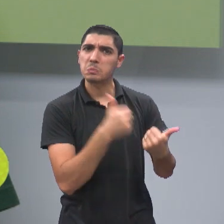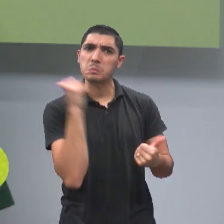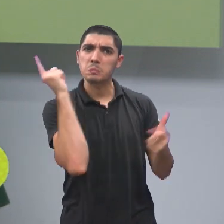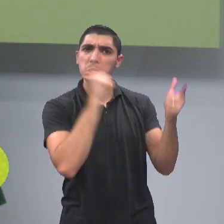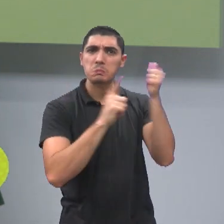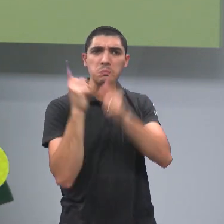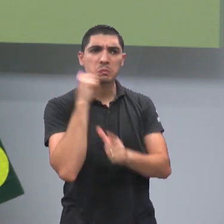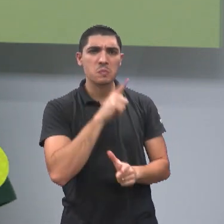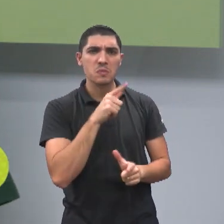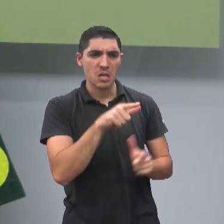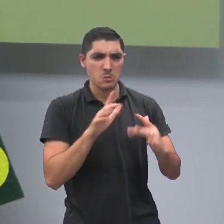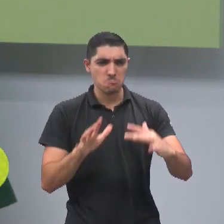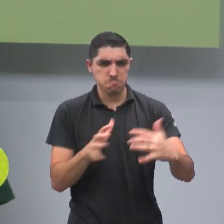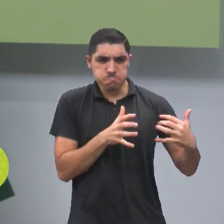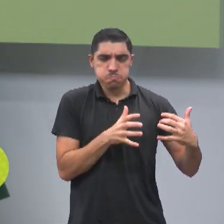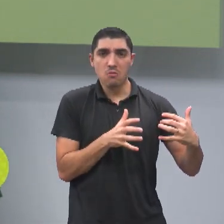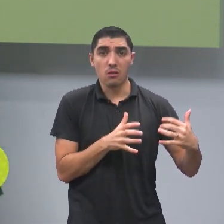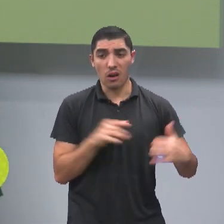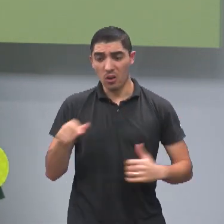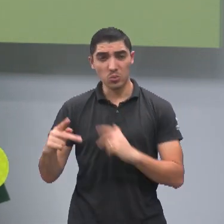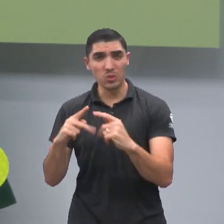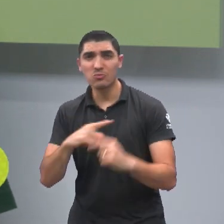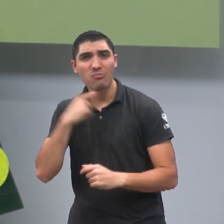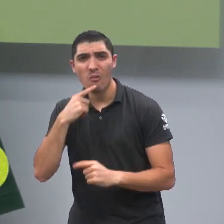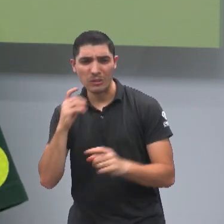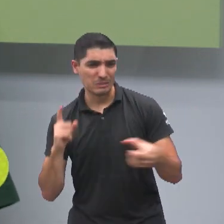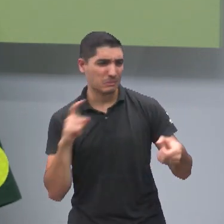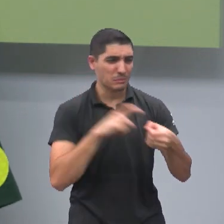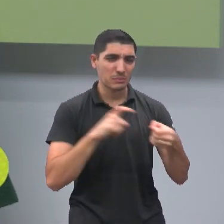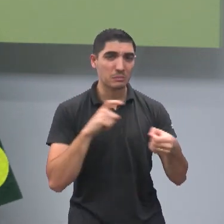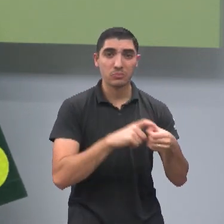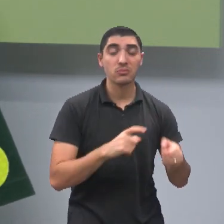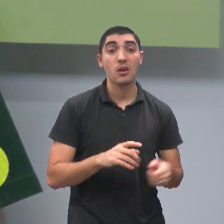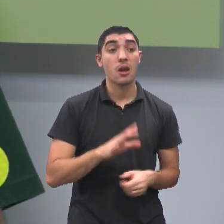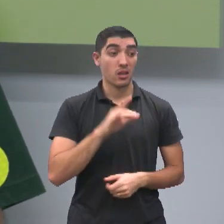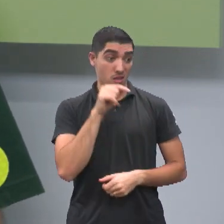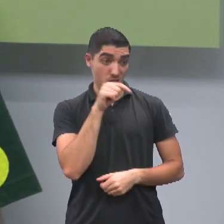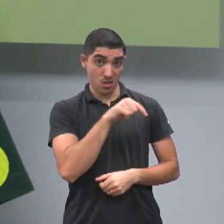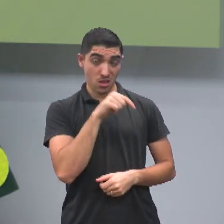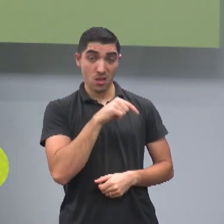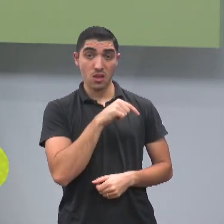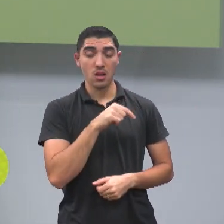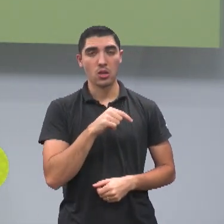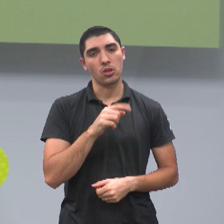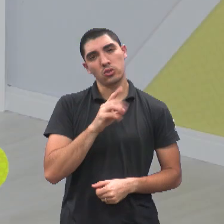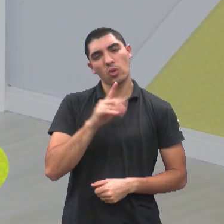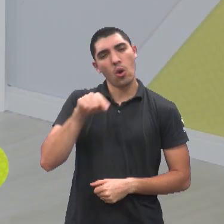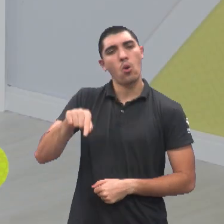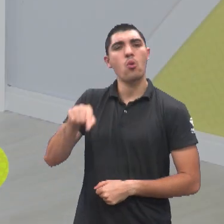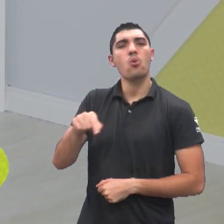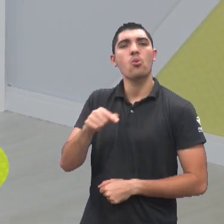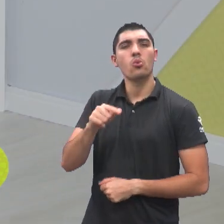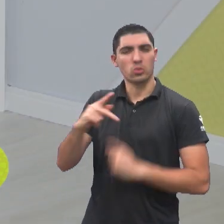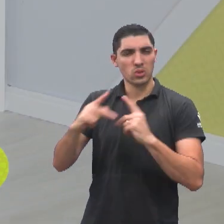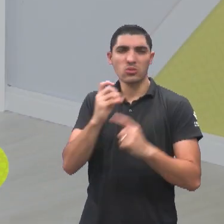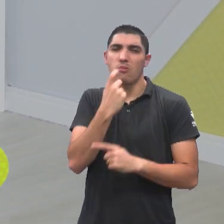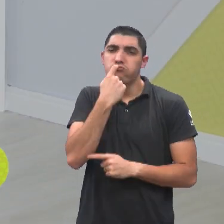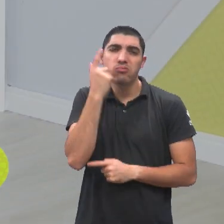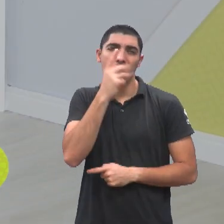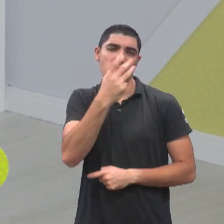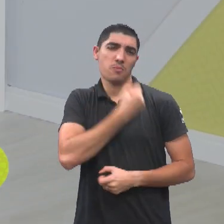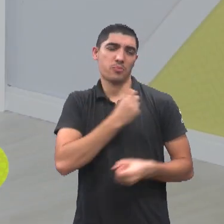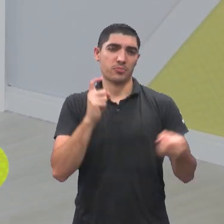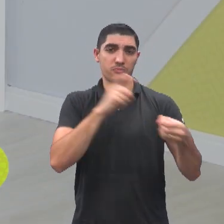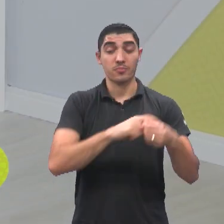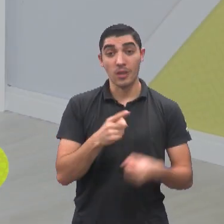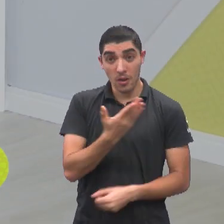do São José, que só conseguiu mesmo ser forte nas bolas de 3 do Fernandes. É verdade. Quem gosta de basquete gosta de números. O